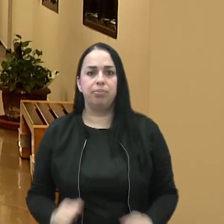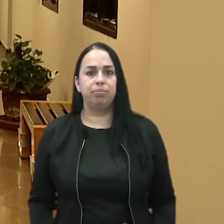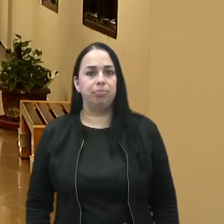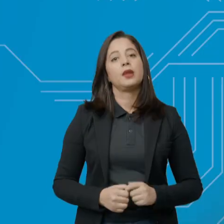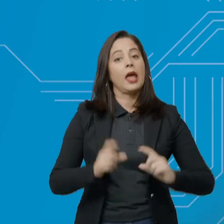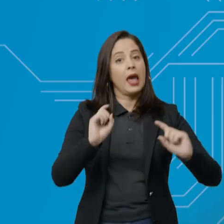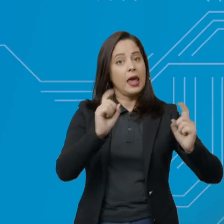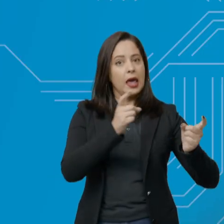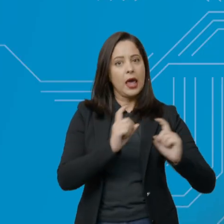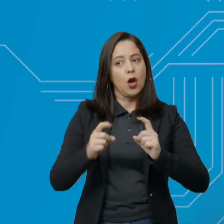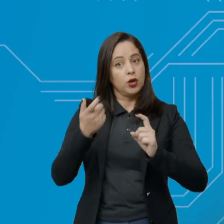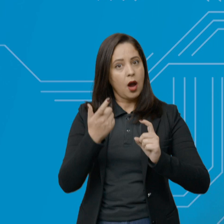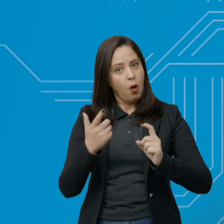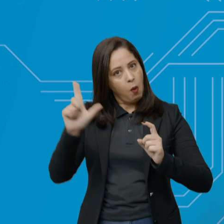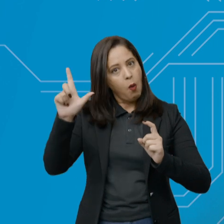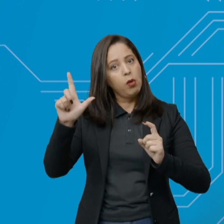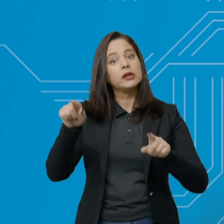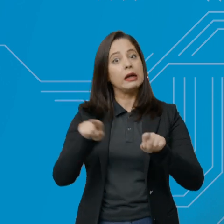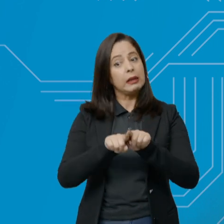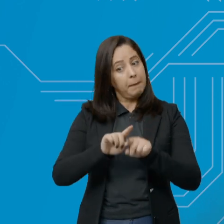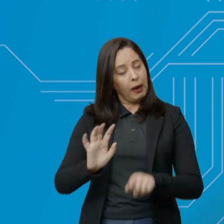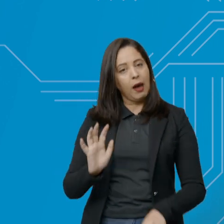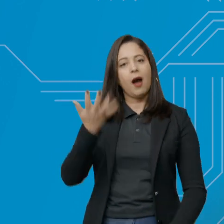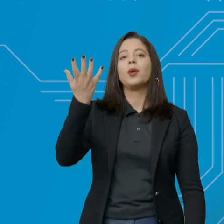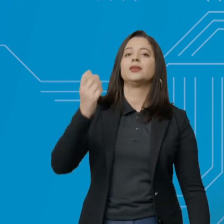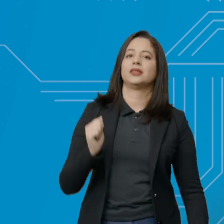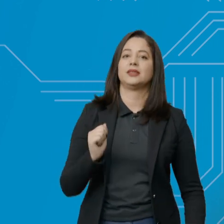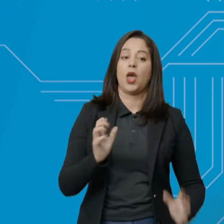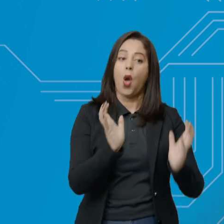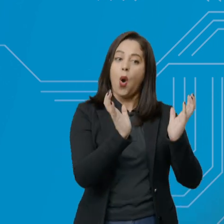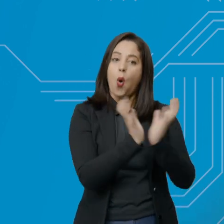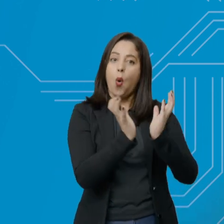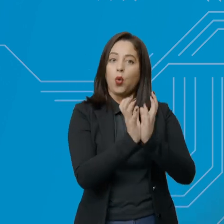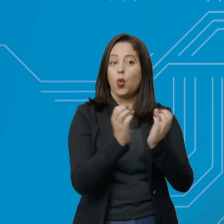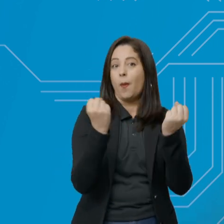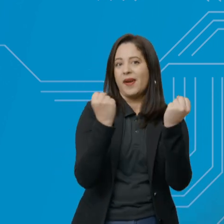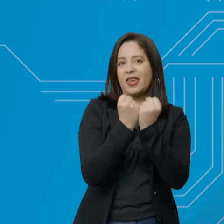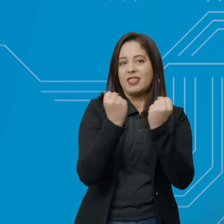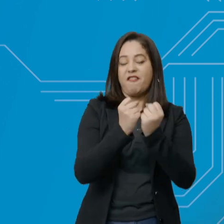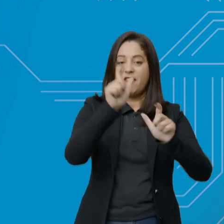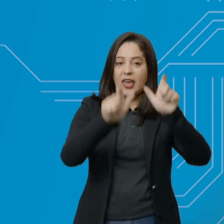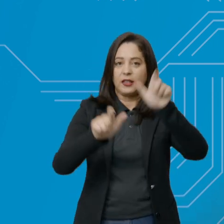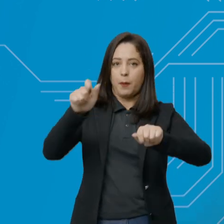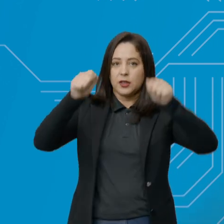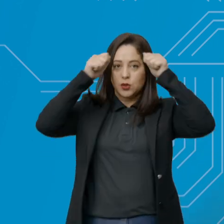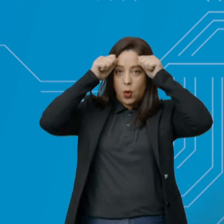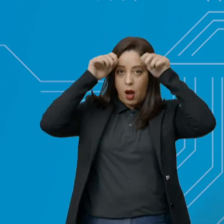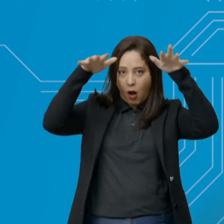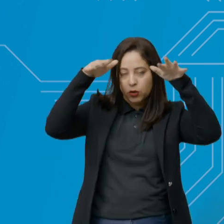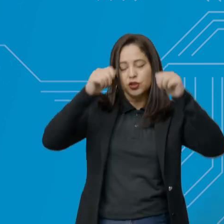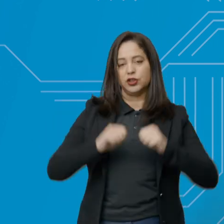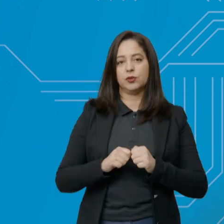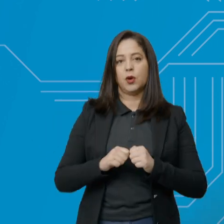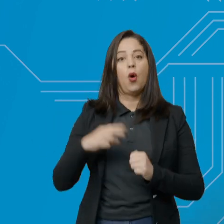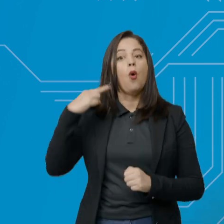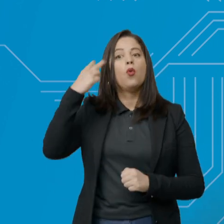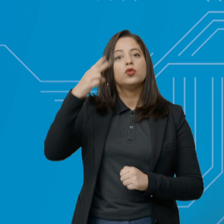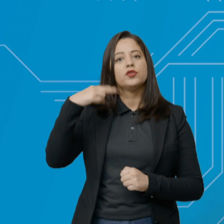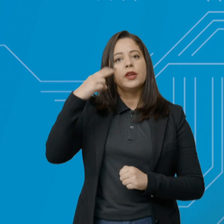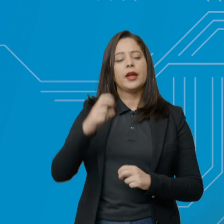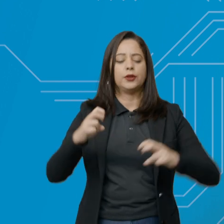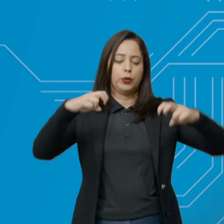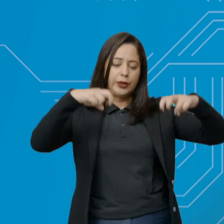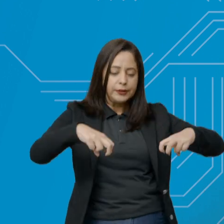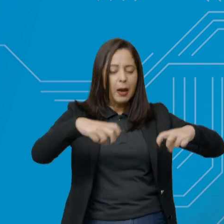nosso município. E outra reunião aconteceu nesta semana na Câmara, desta vez da Frente Parlamentar em apoio a pessoas com autismo.